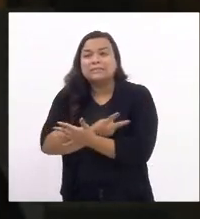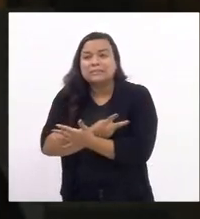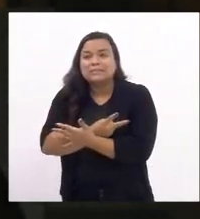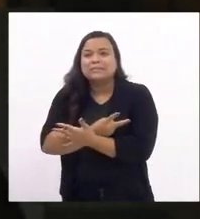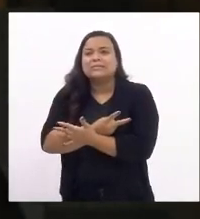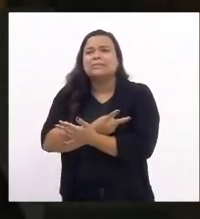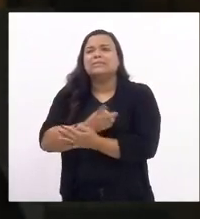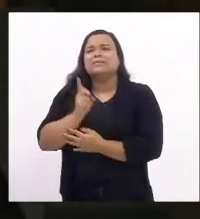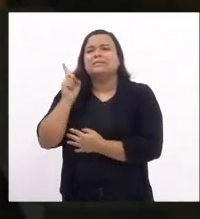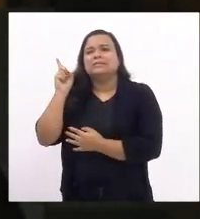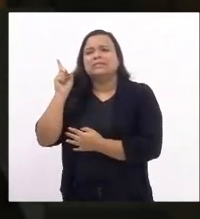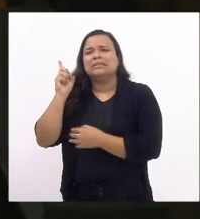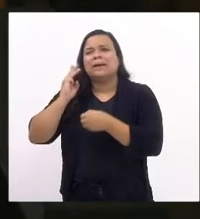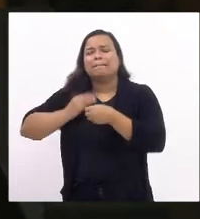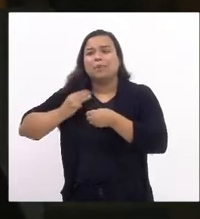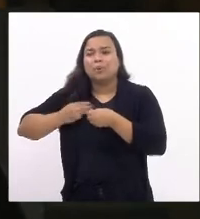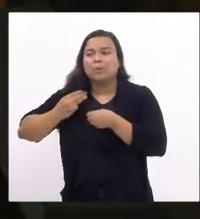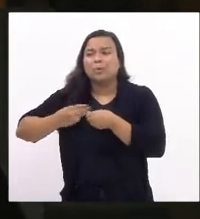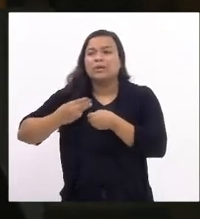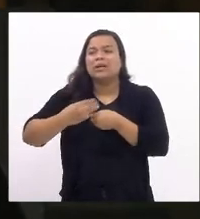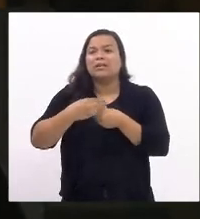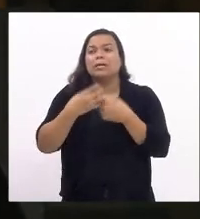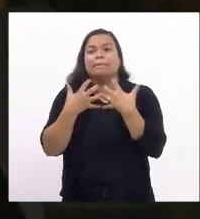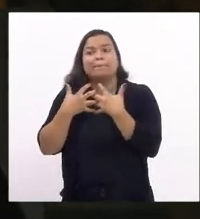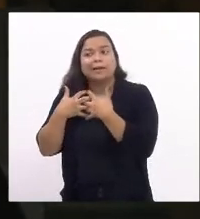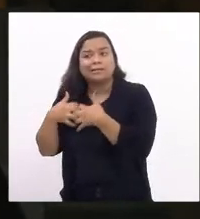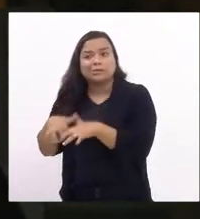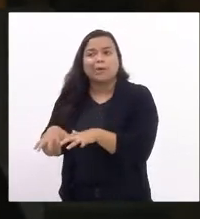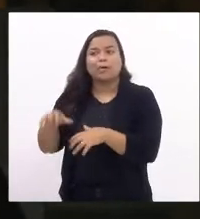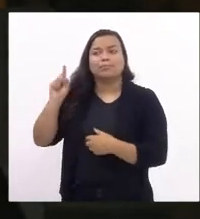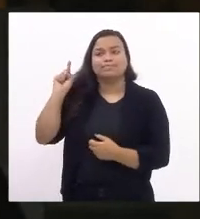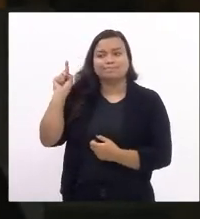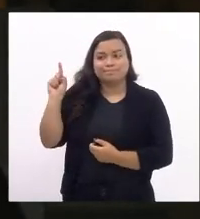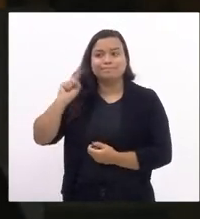no município de Petrópolis,